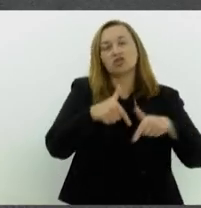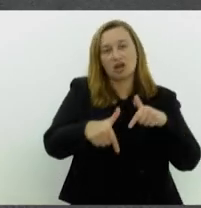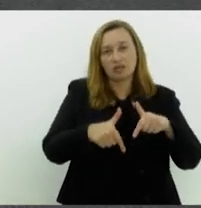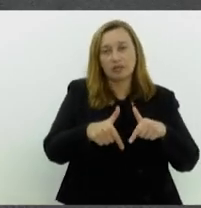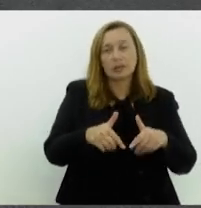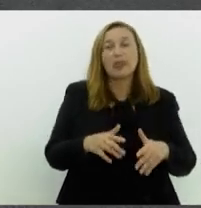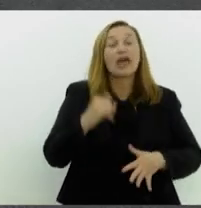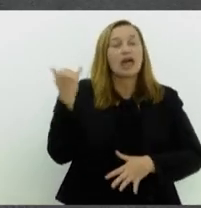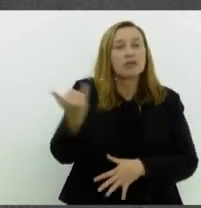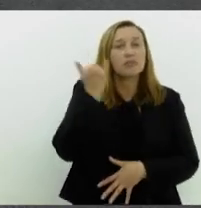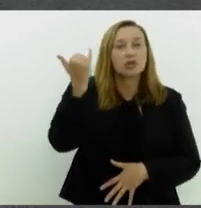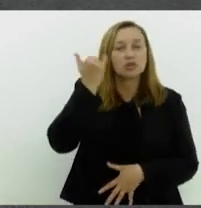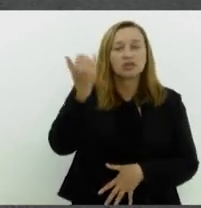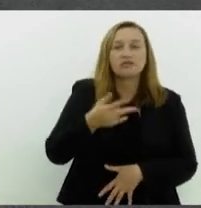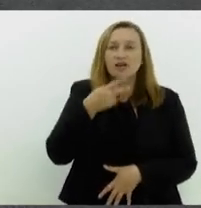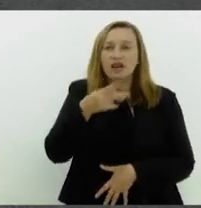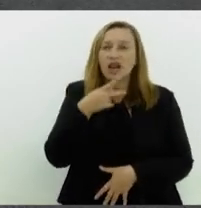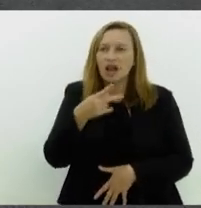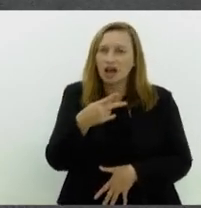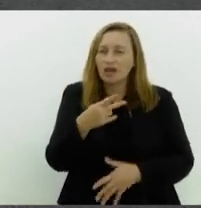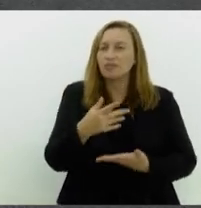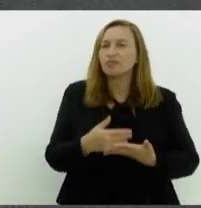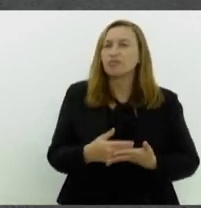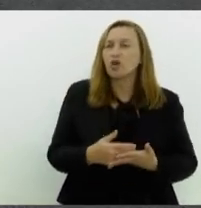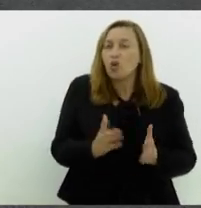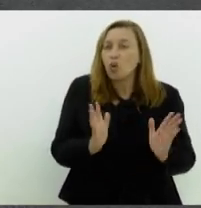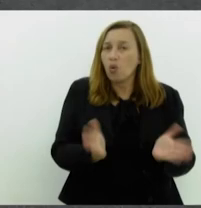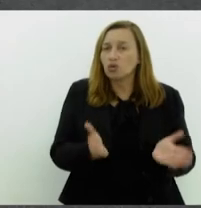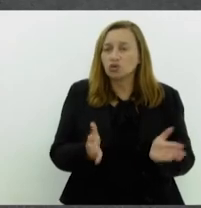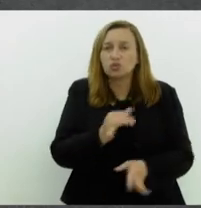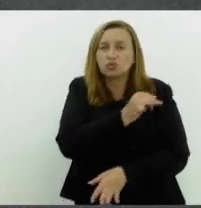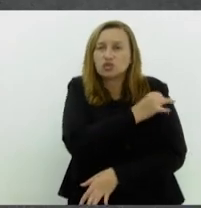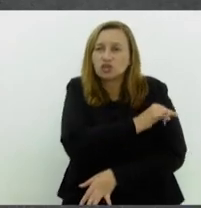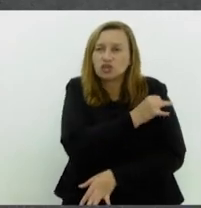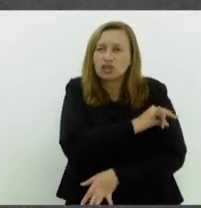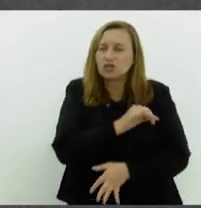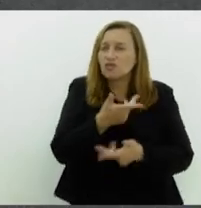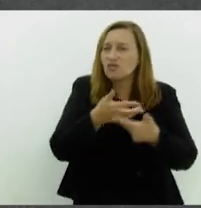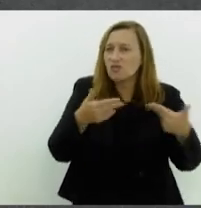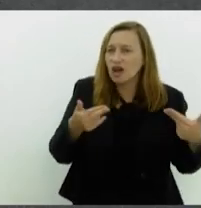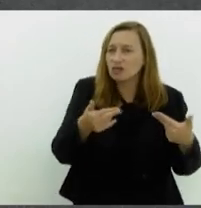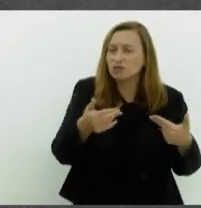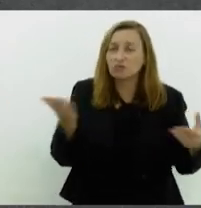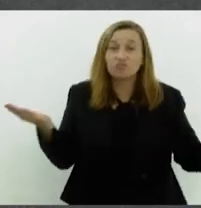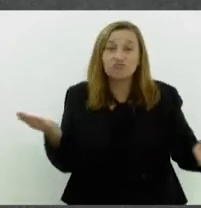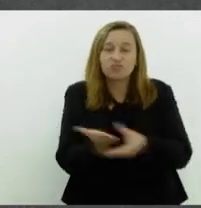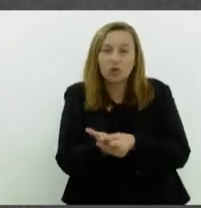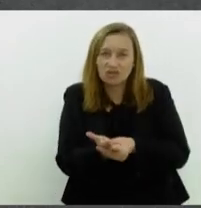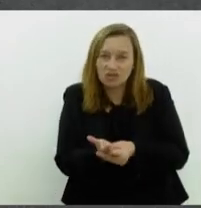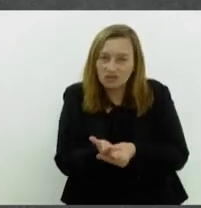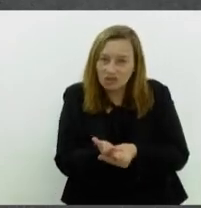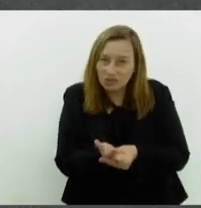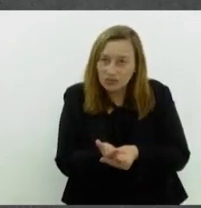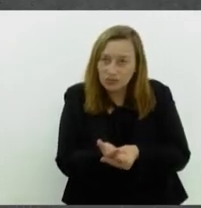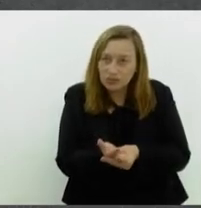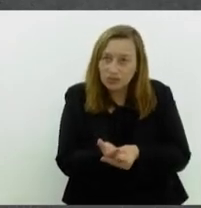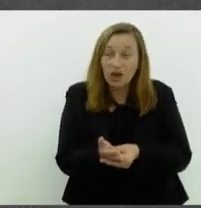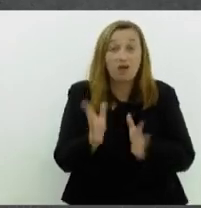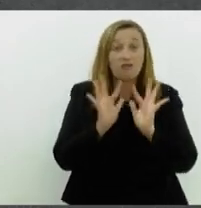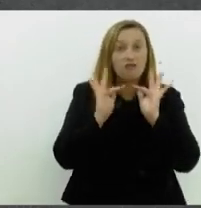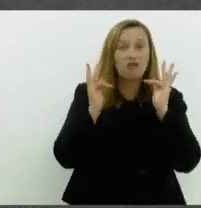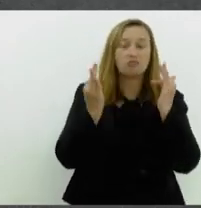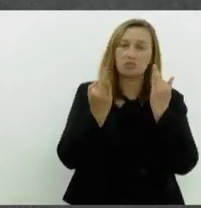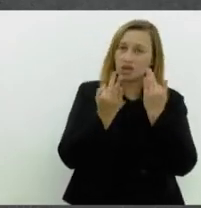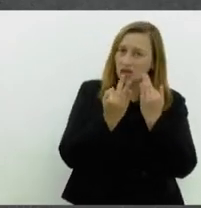E é importante dizer que a gente está tendo hoje, no Rio de Janeiro, vários processos em que